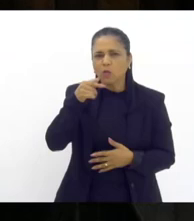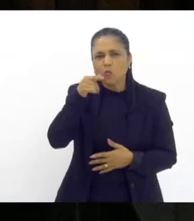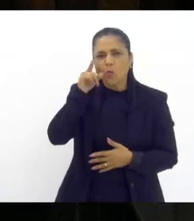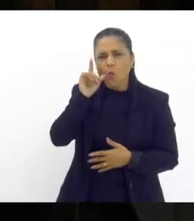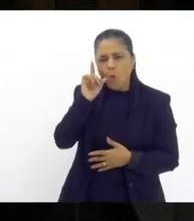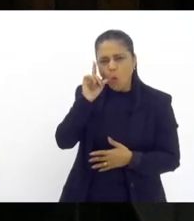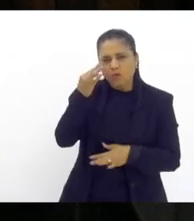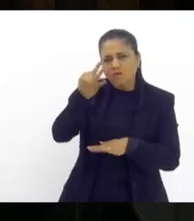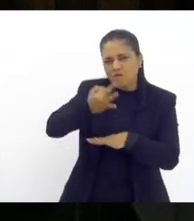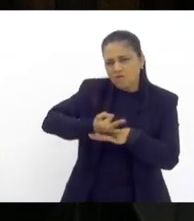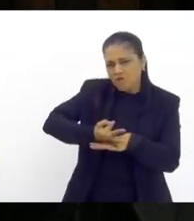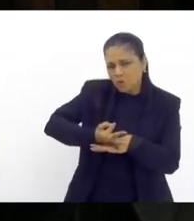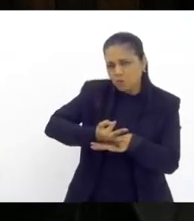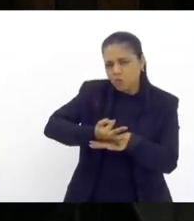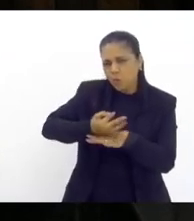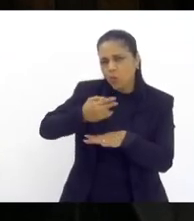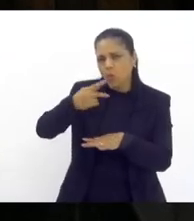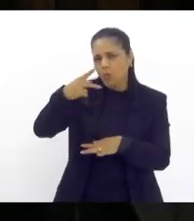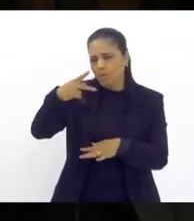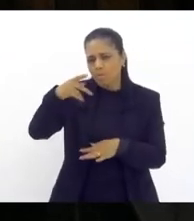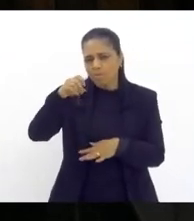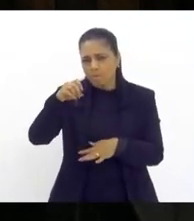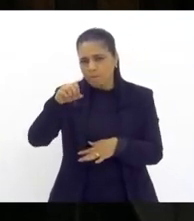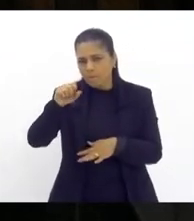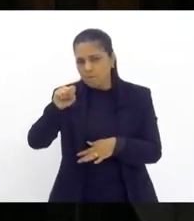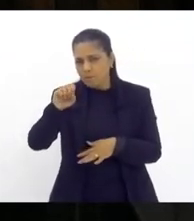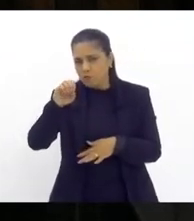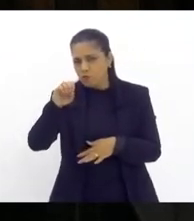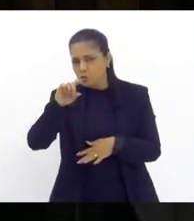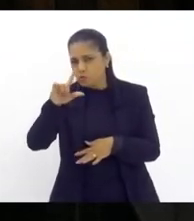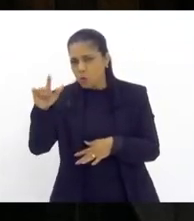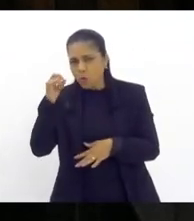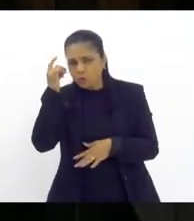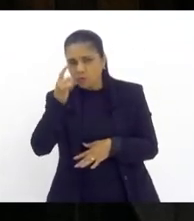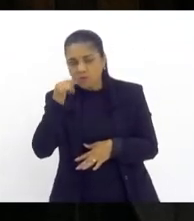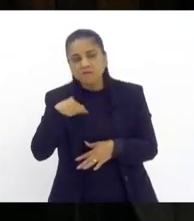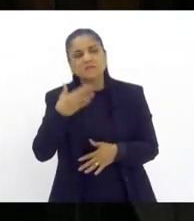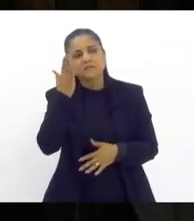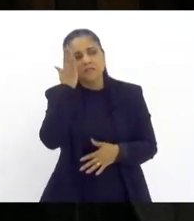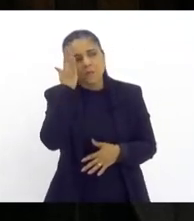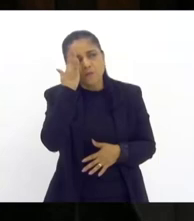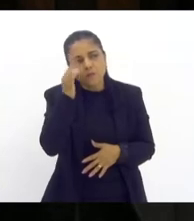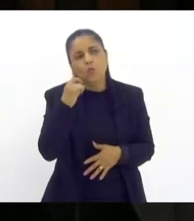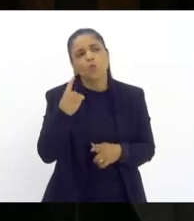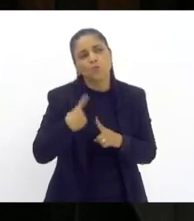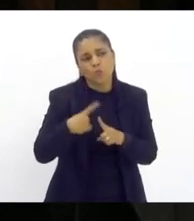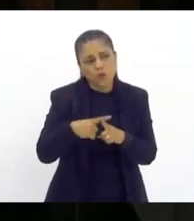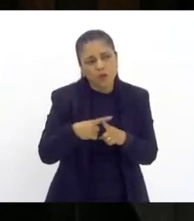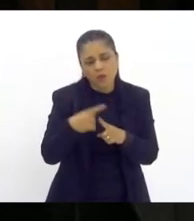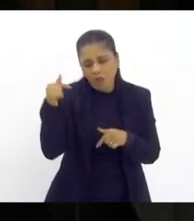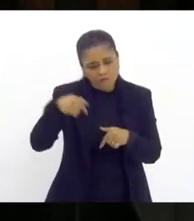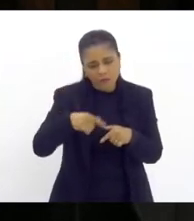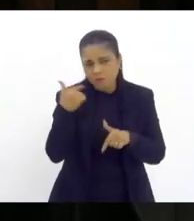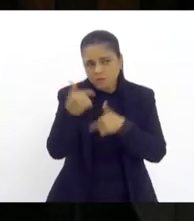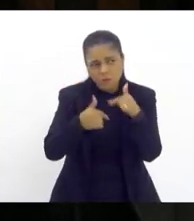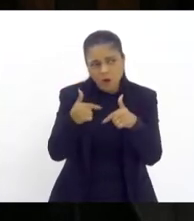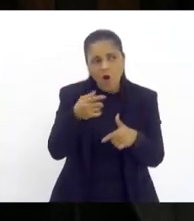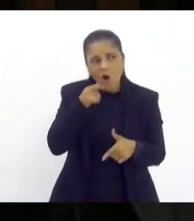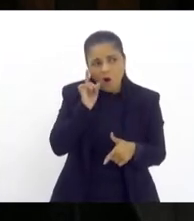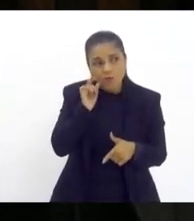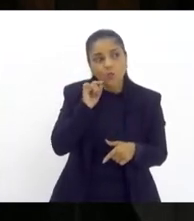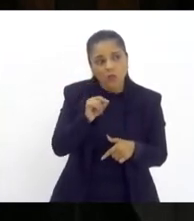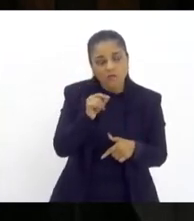no dia de ontem. Eles não querem nada, senhor presidente. Sabe por que eles não vieram trabalhar ontem, deputado Thiago Gagliasso? Eles foram